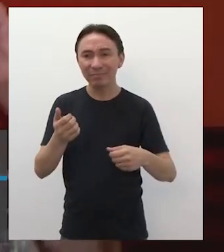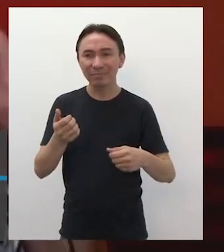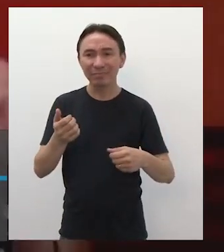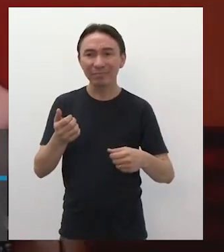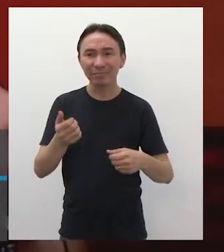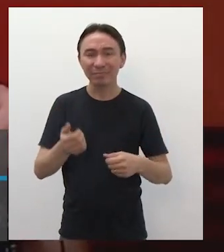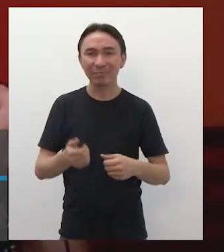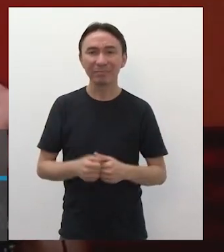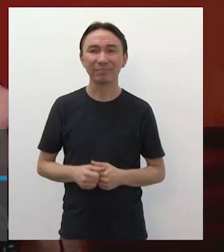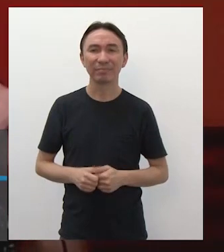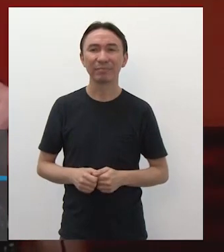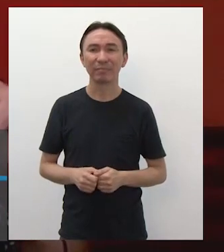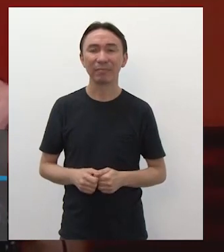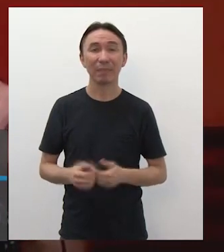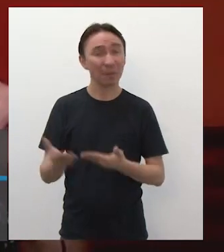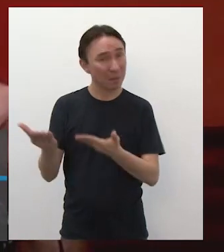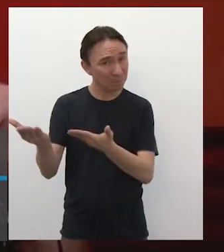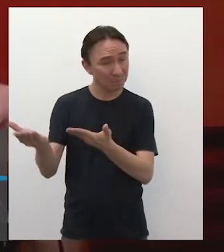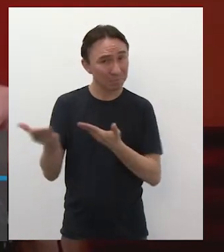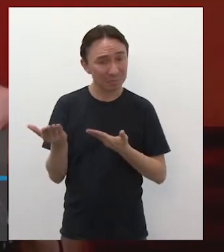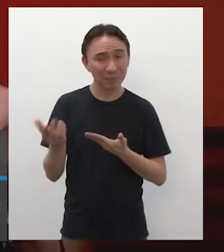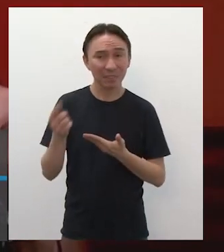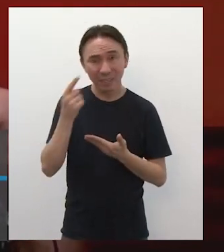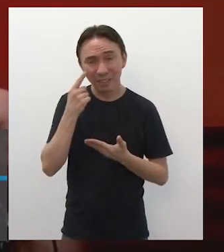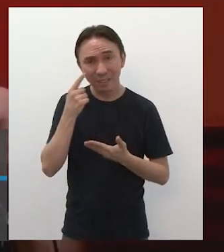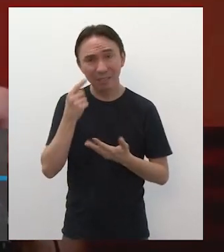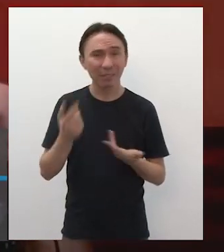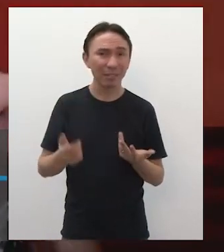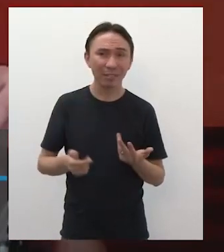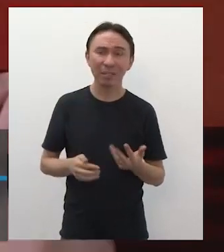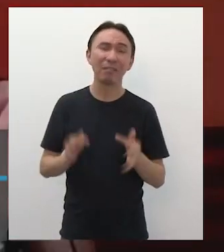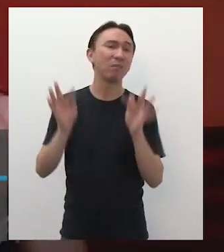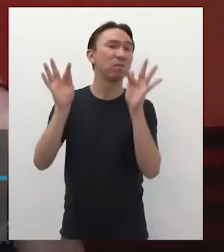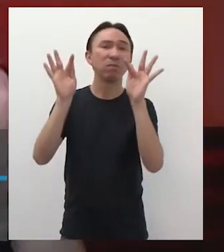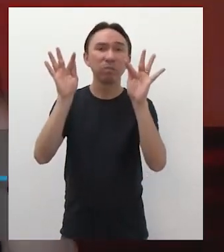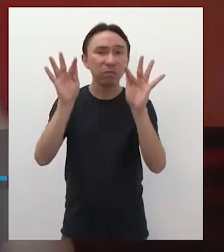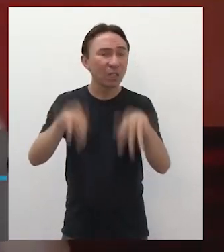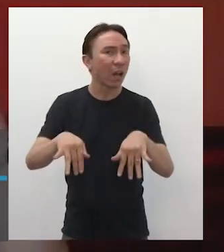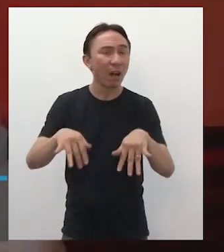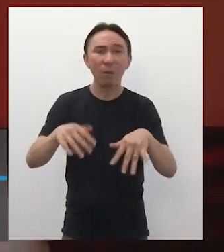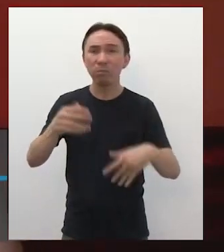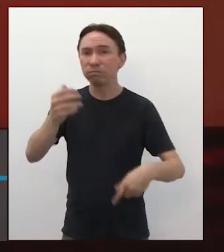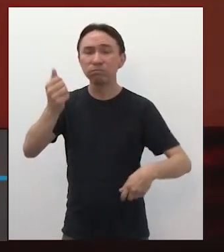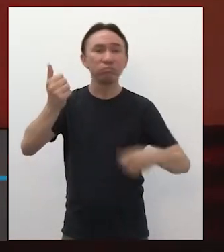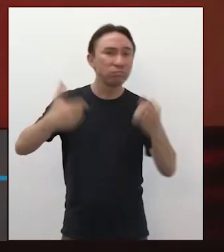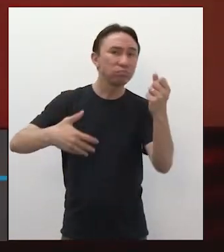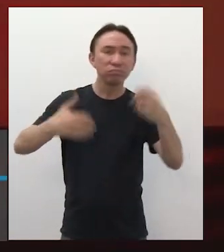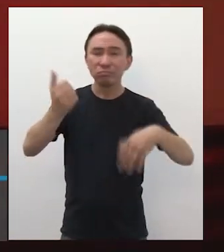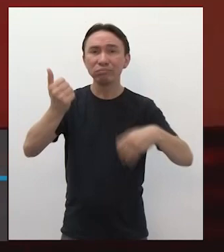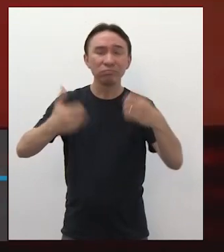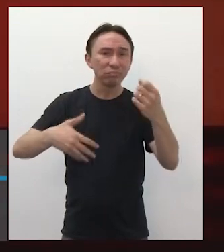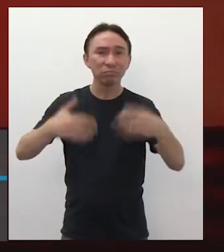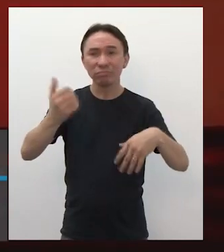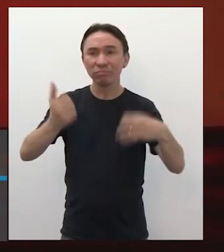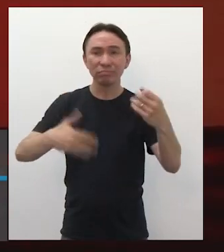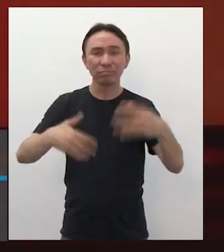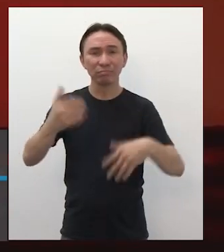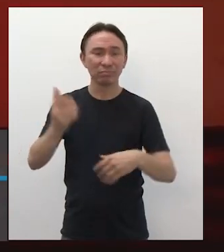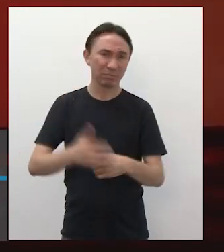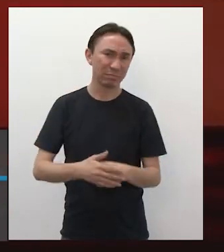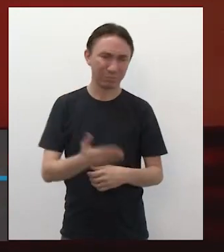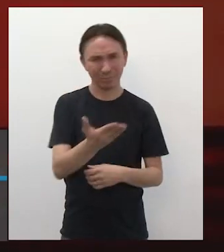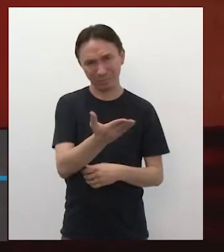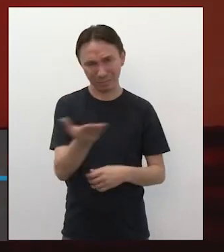pedido para o convidado fazer uma fala em que ele traga, você já fez isso aqui